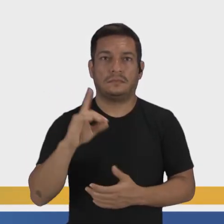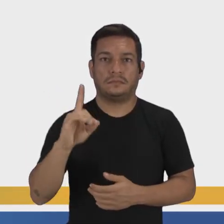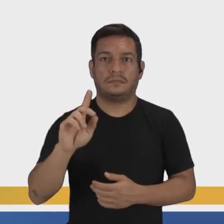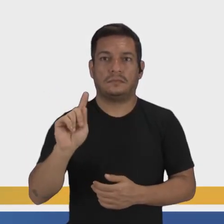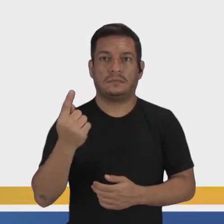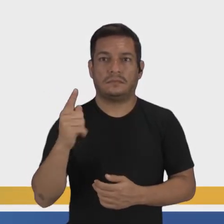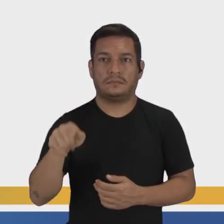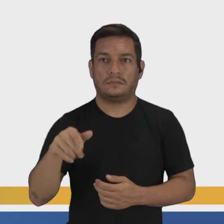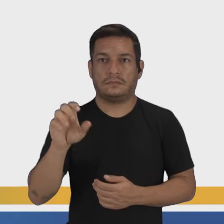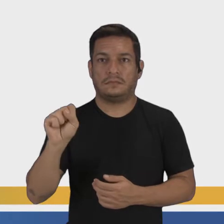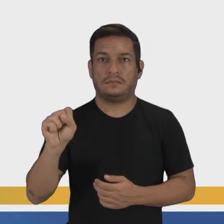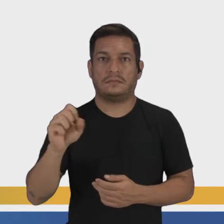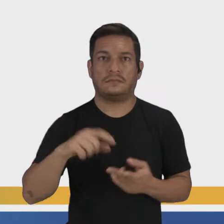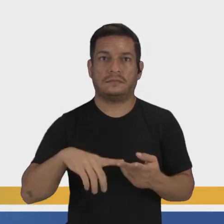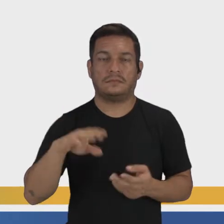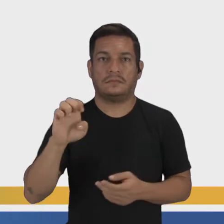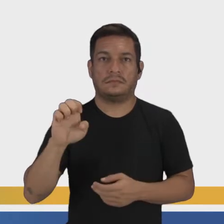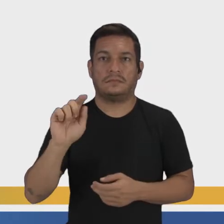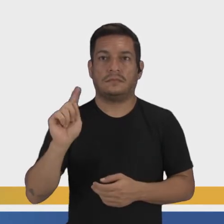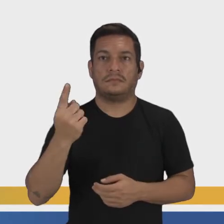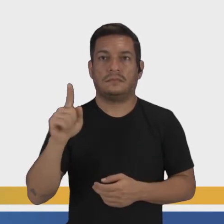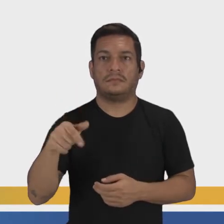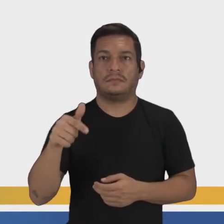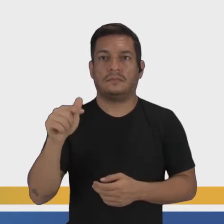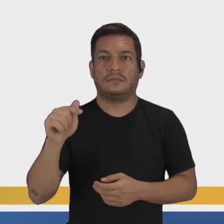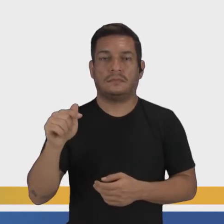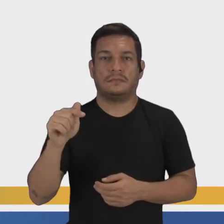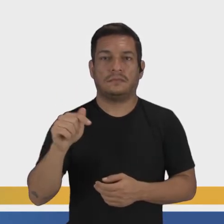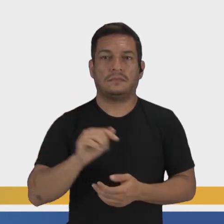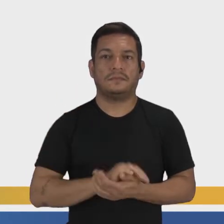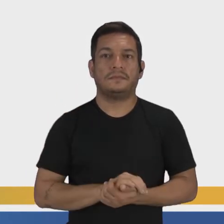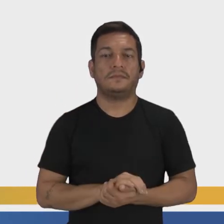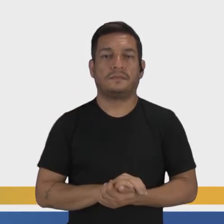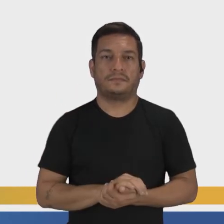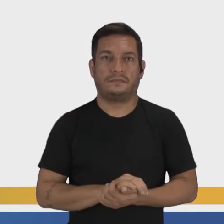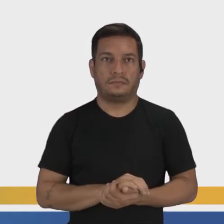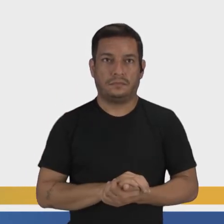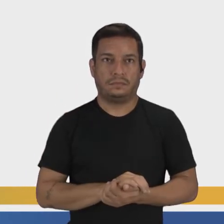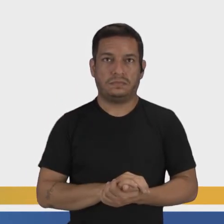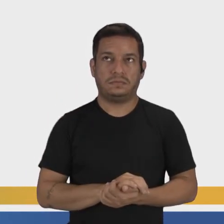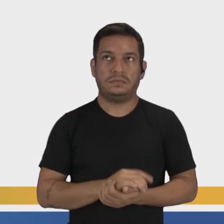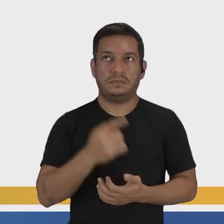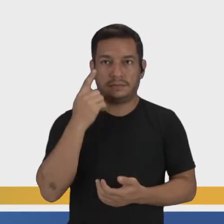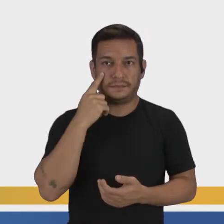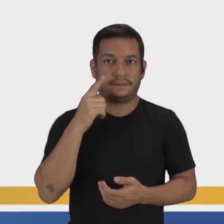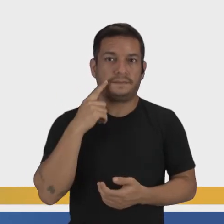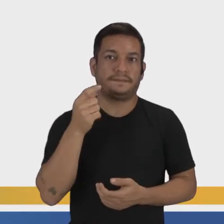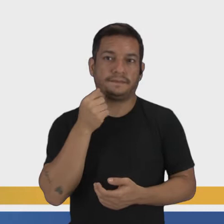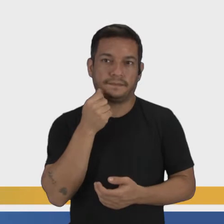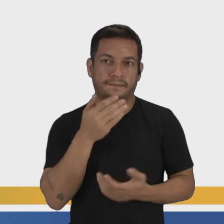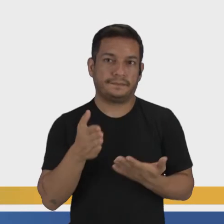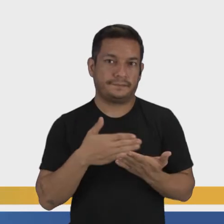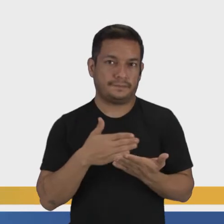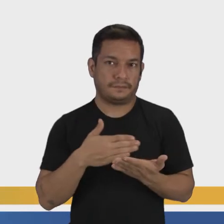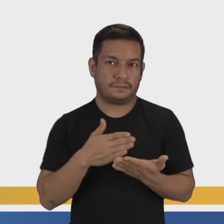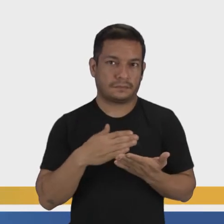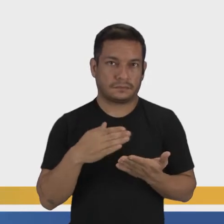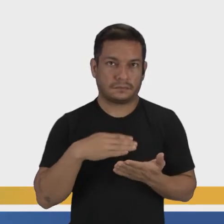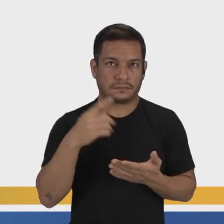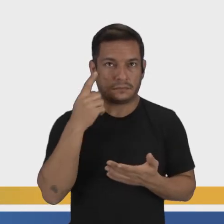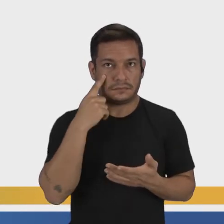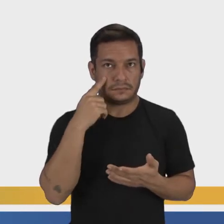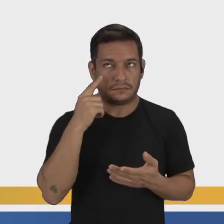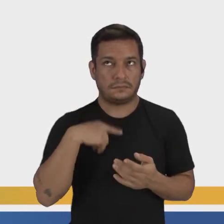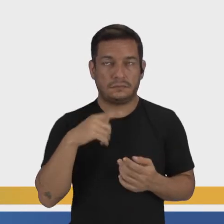D, 1,8 e na letra E, 1,7 kg. Peguem seu lápis e o seu caderno e vamos ver